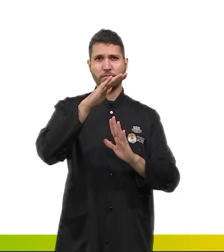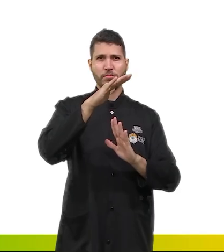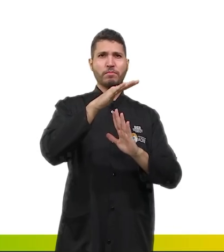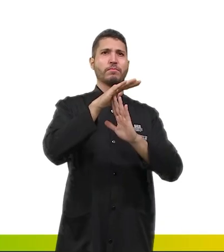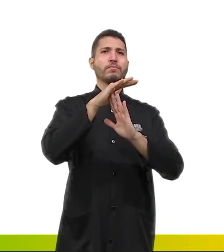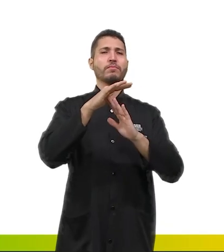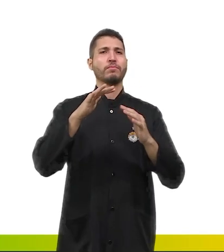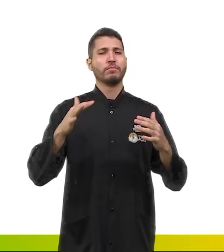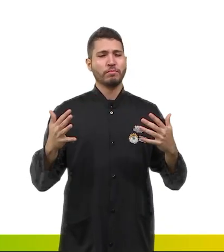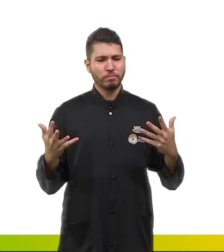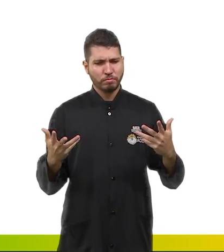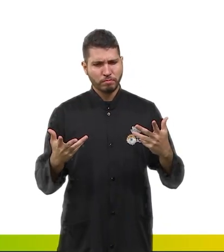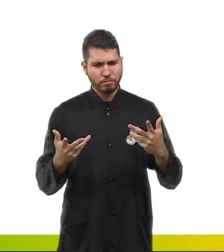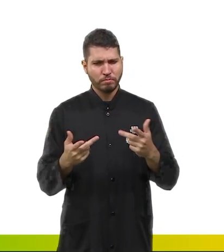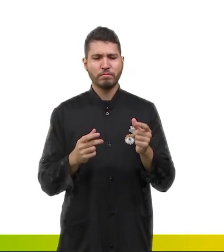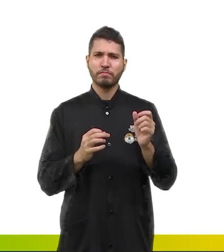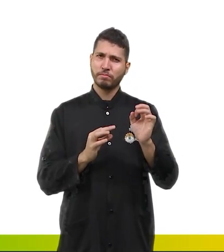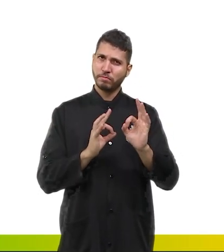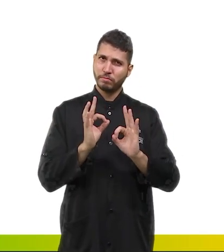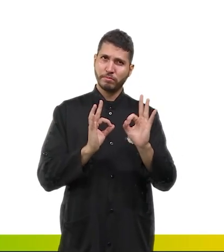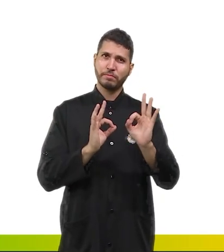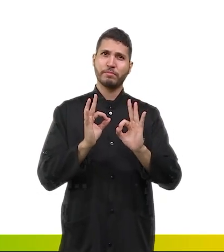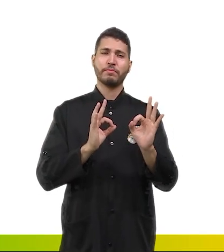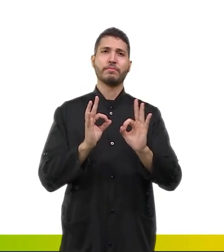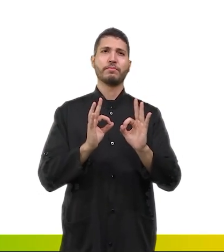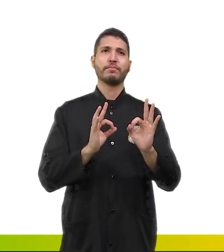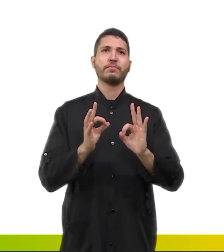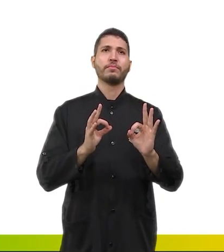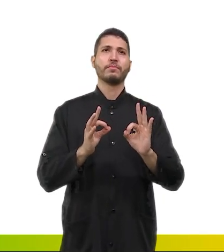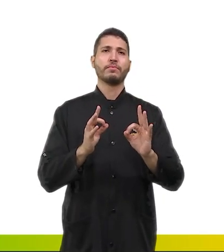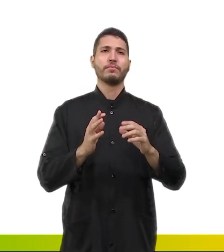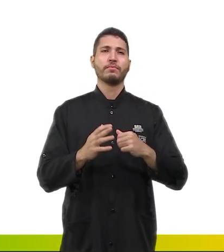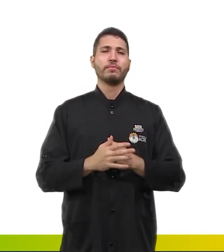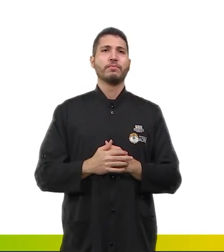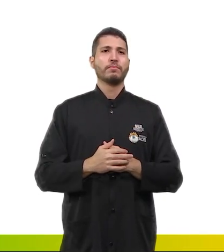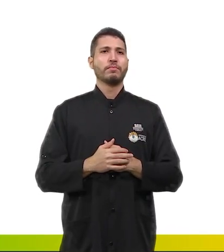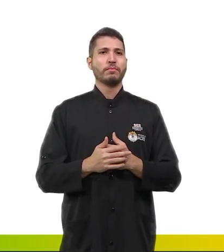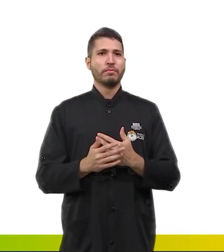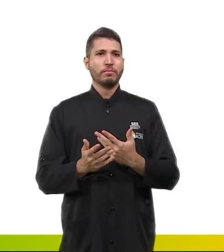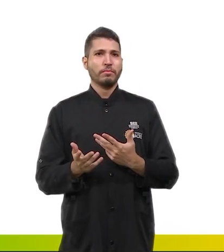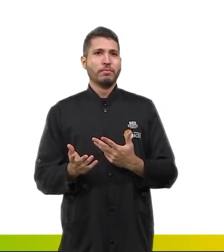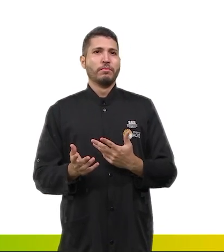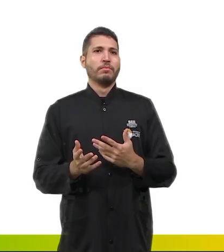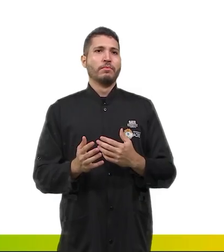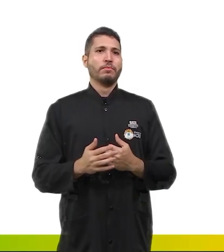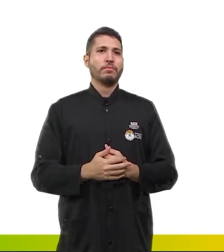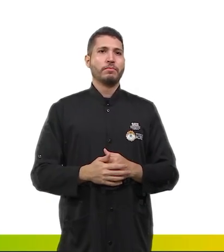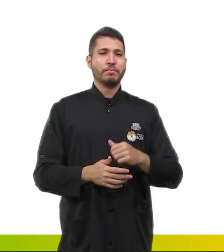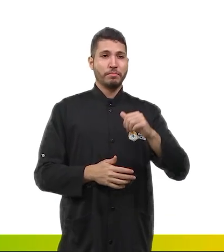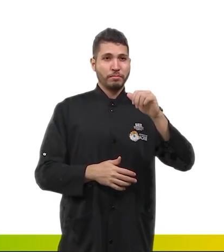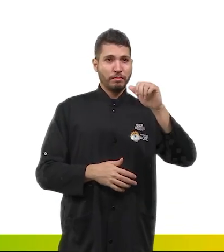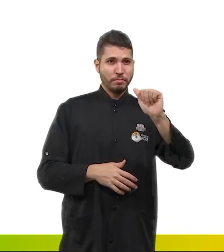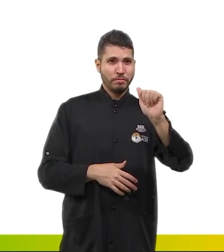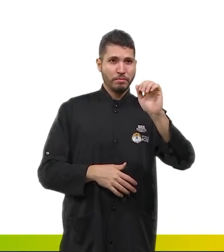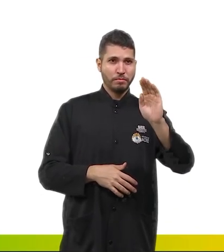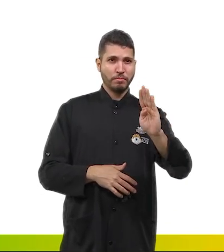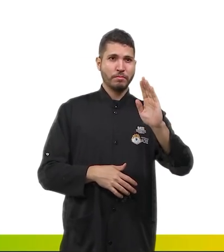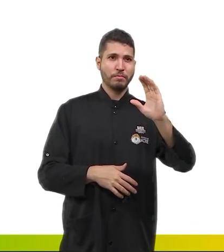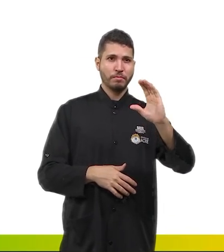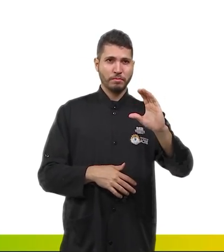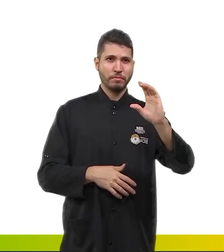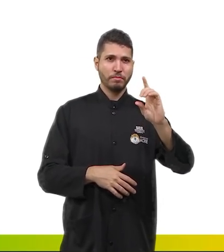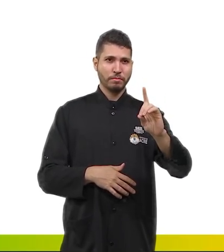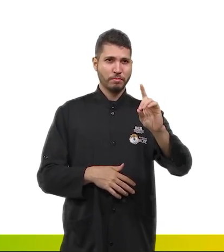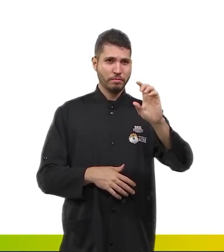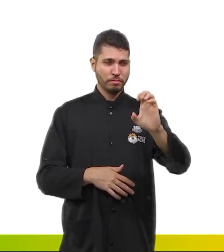eficiência e harmonia. Dentro das alternativas, ó, coordenação, velocidade de reação, velocidade de deslocamento, velocidade